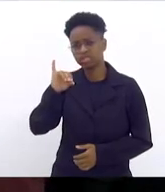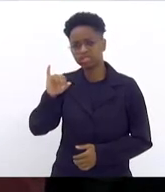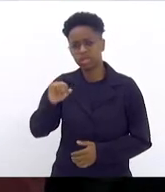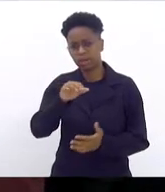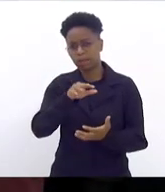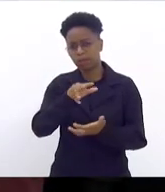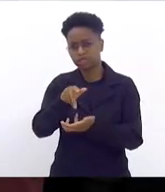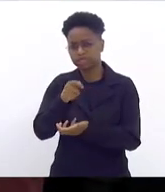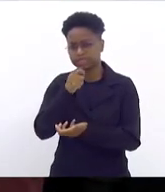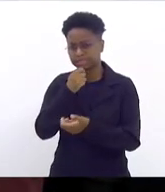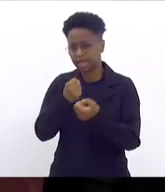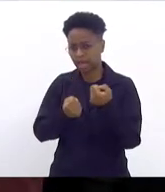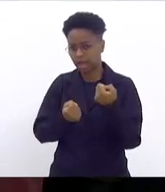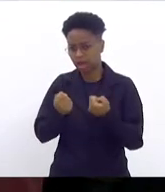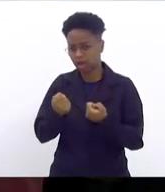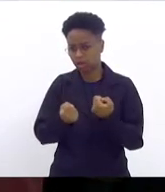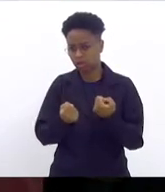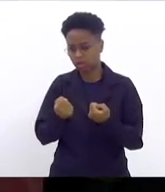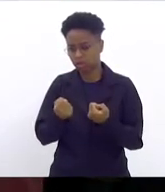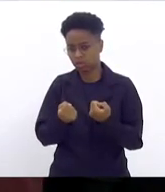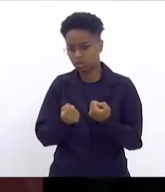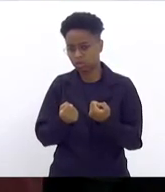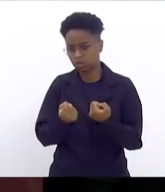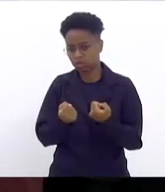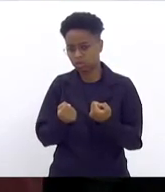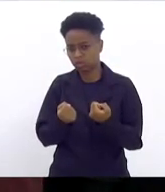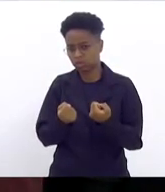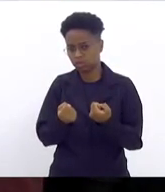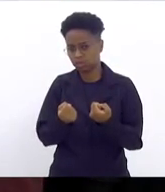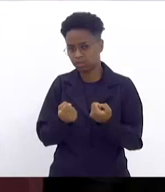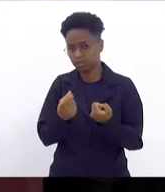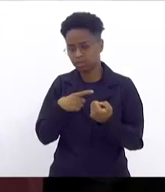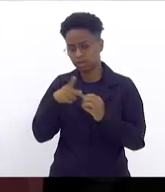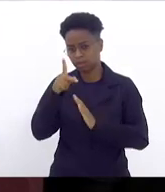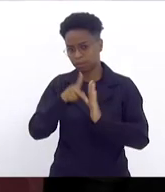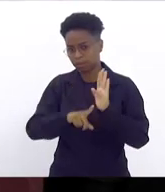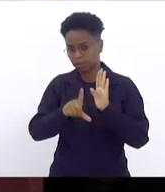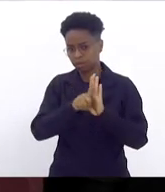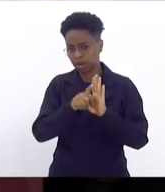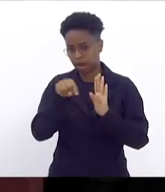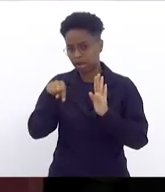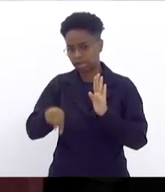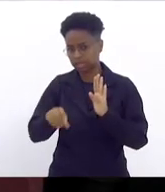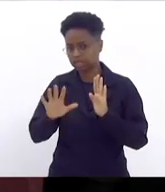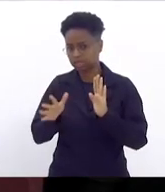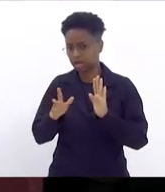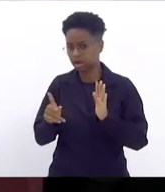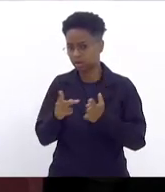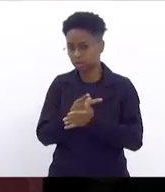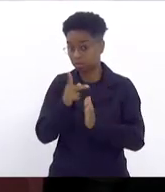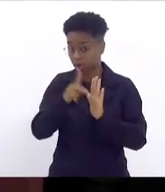o dia mundial sem carro, né, teve um projeto de lei aqui que tramitou,